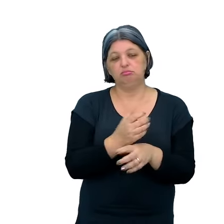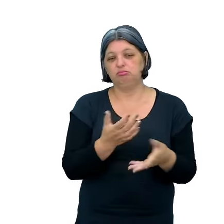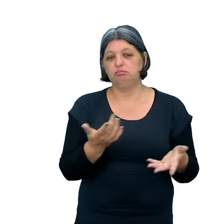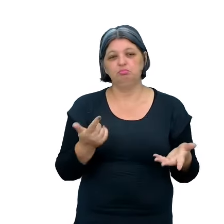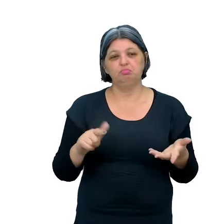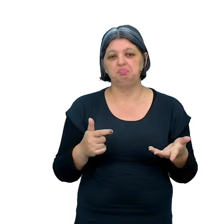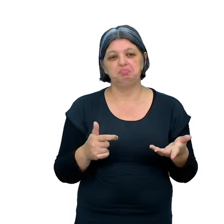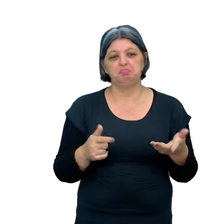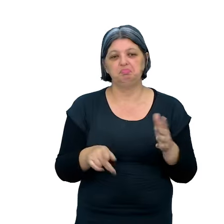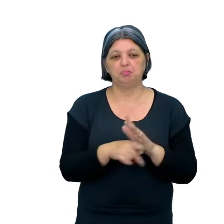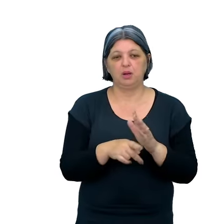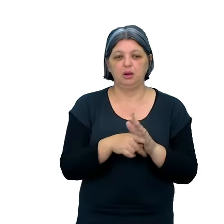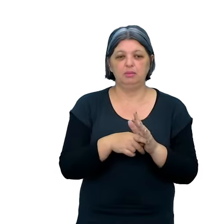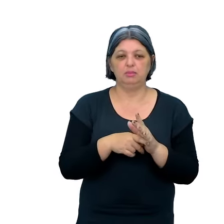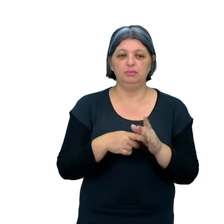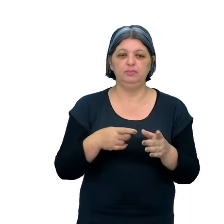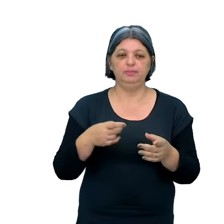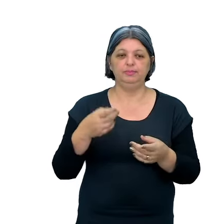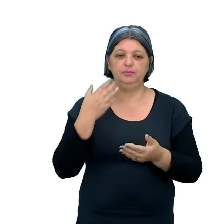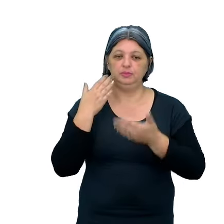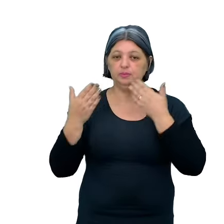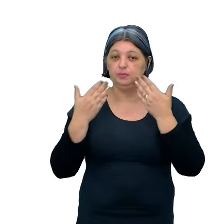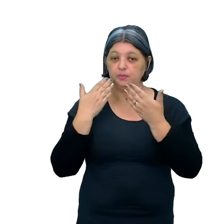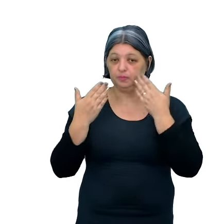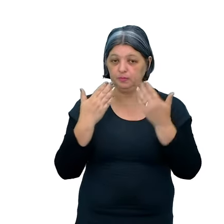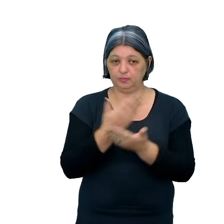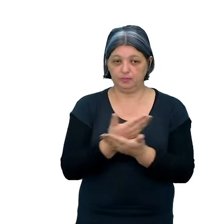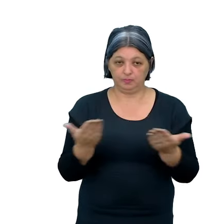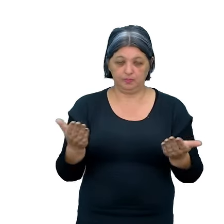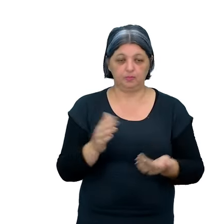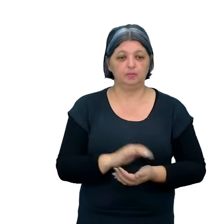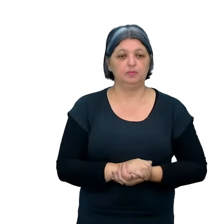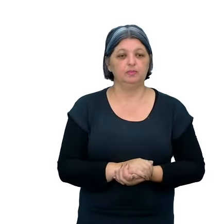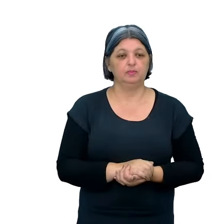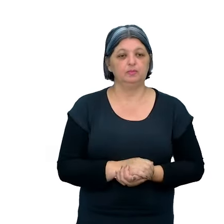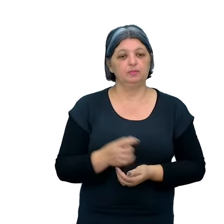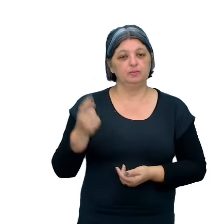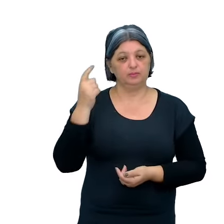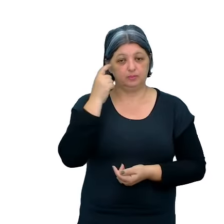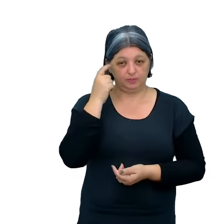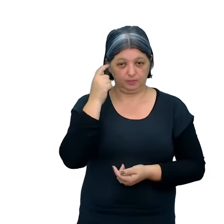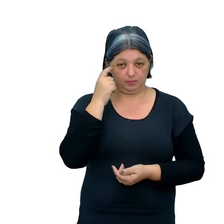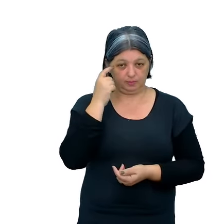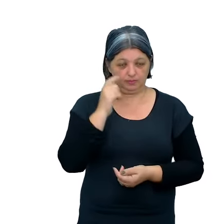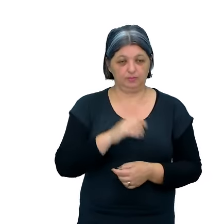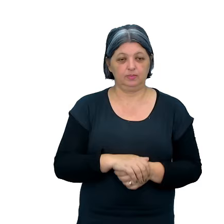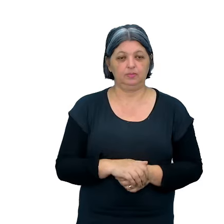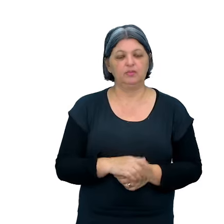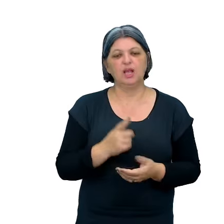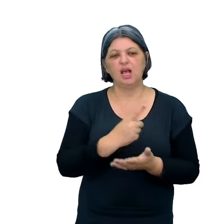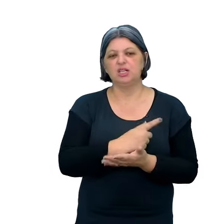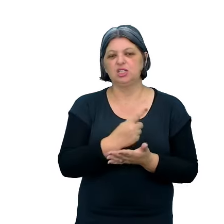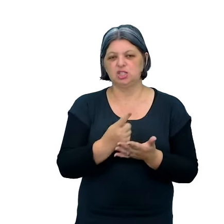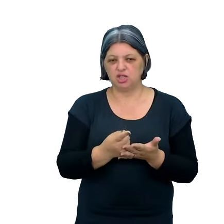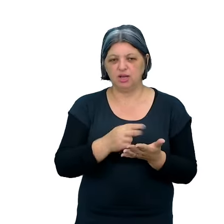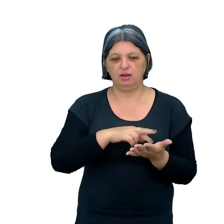um diálogo com vocês, tá bom? Quando nós pensamos em gêneros,